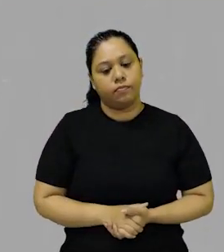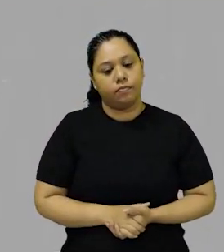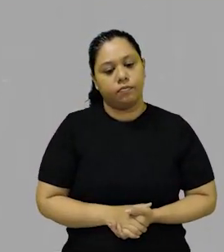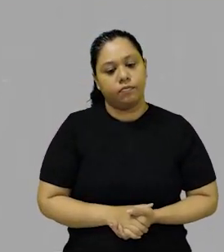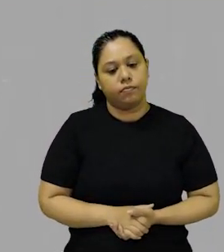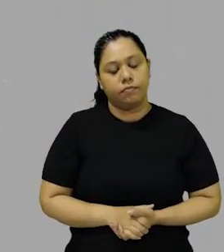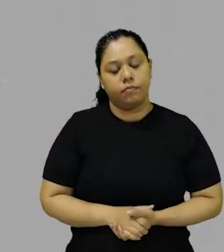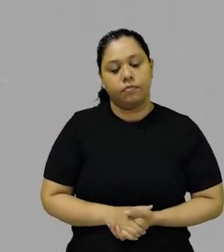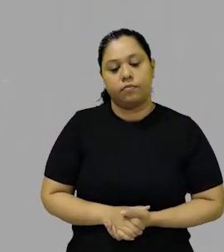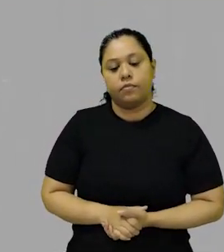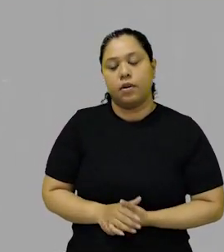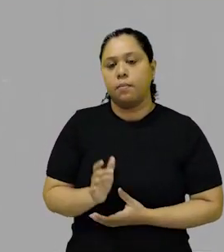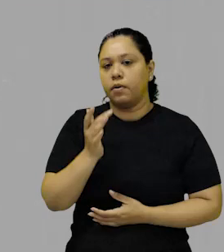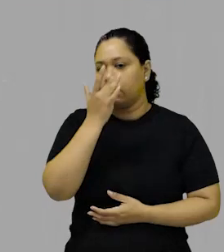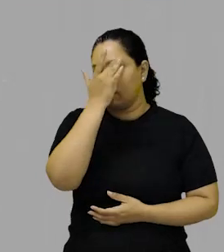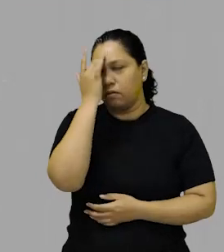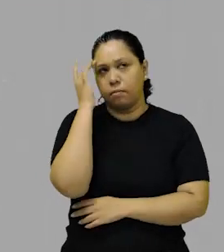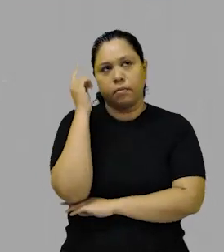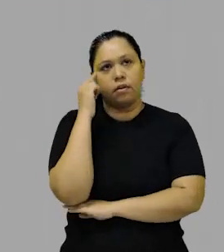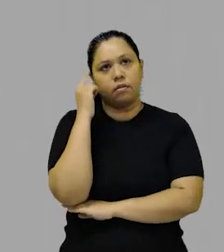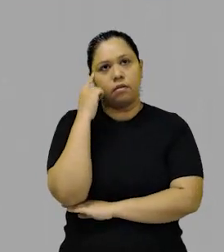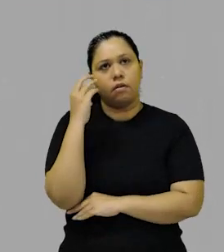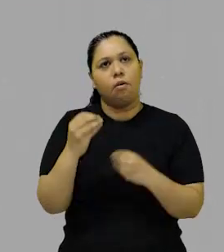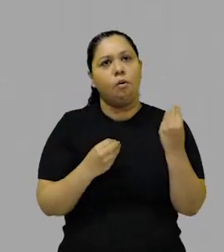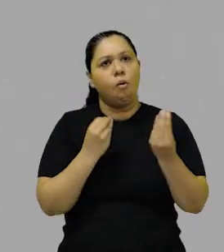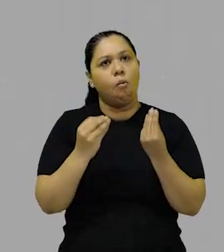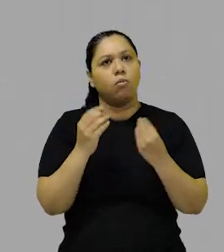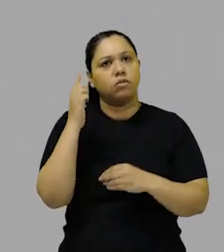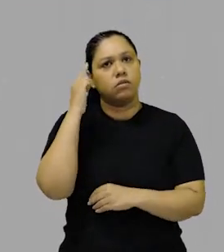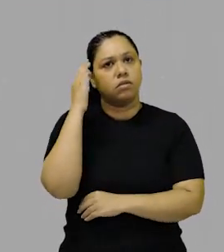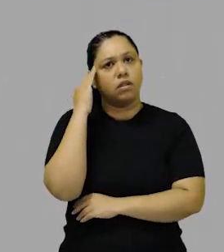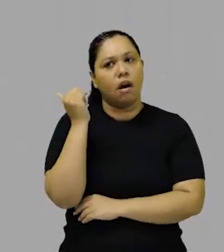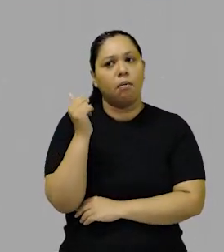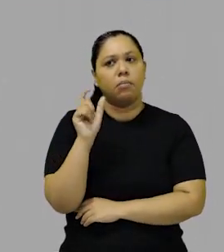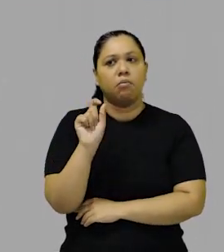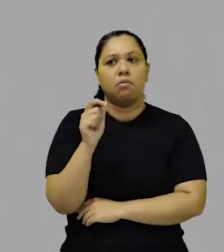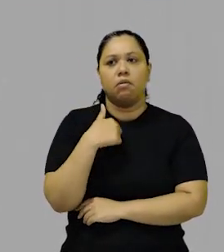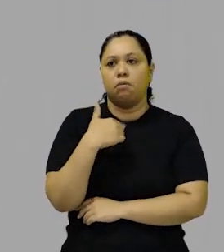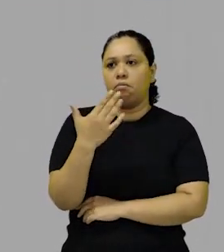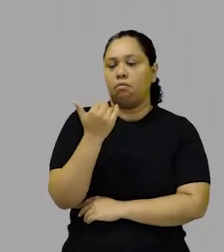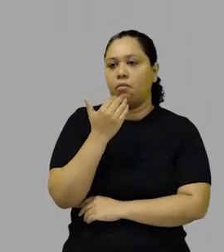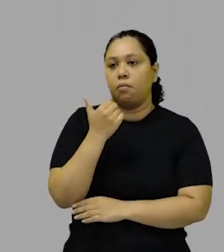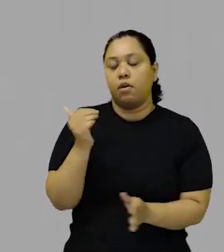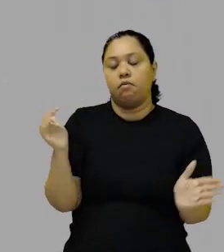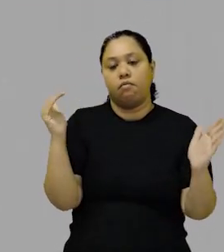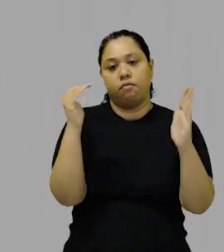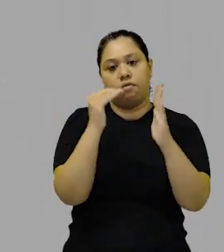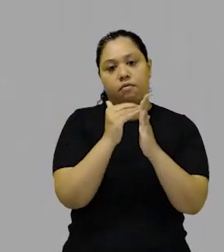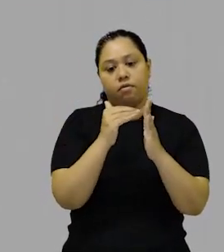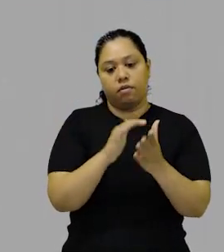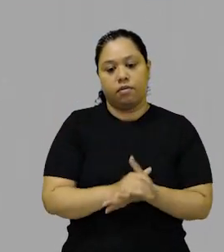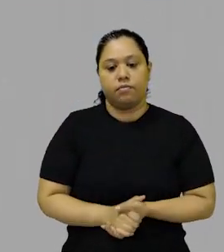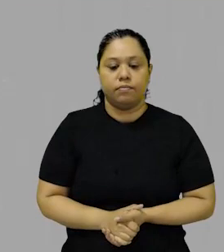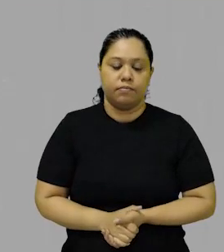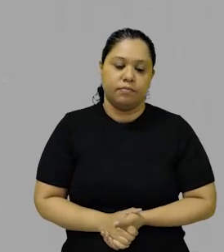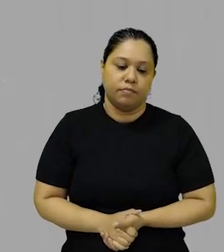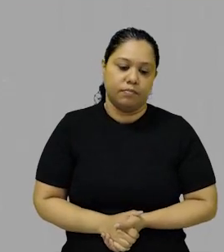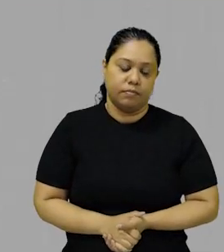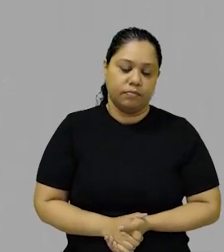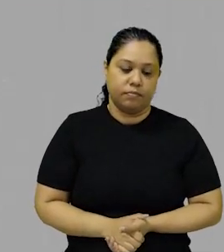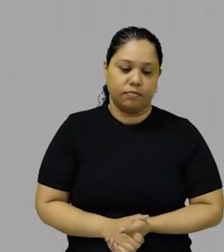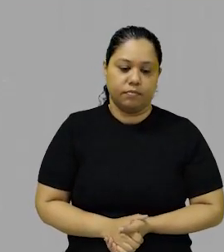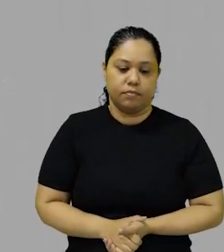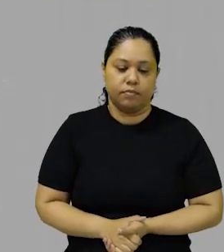blá, blá, blá. E aí a pessoa fica pensando, mas como assim? Como ela sabe o que eu almocei? E aí no final ela coloca, just looking at